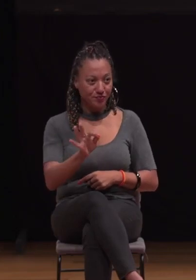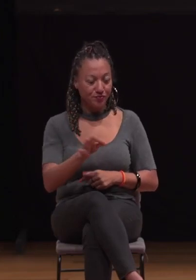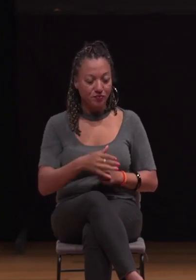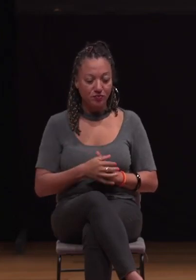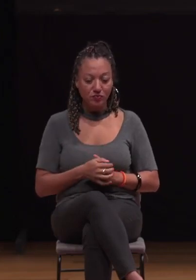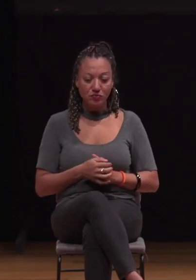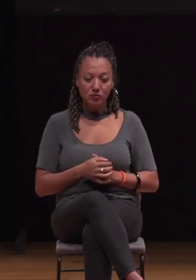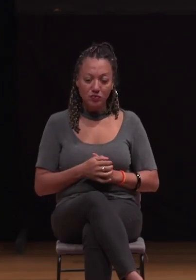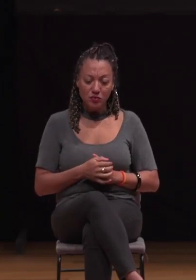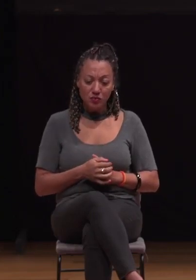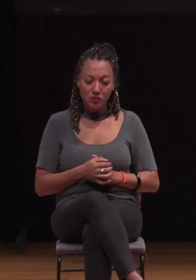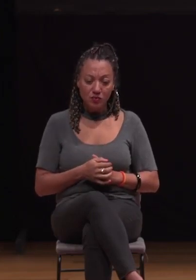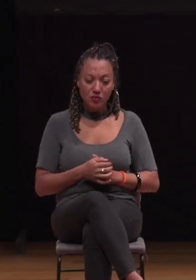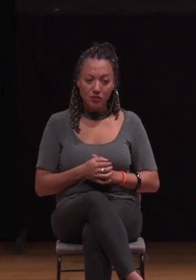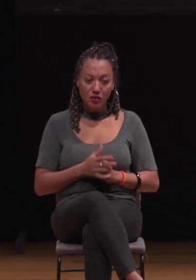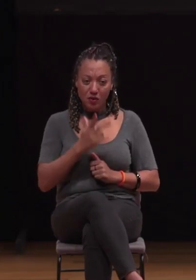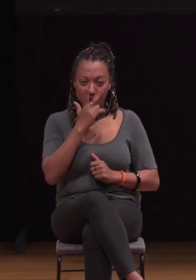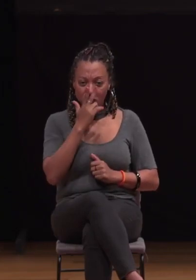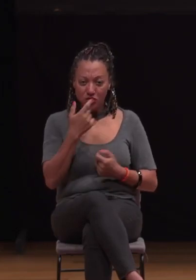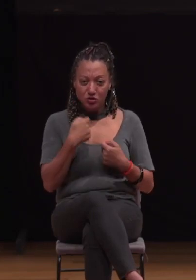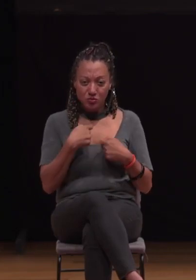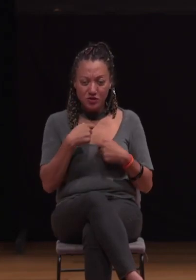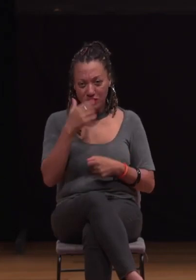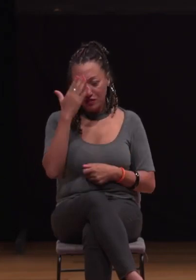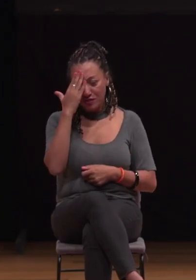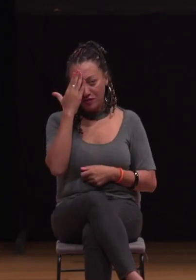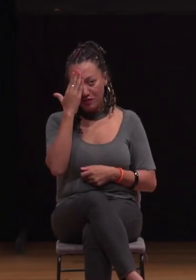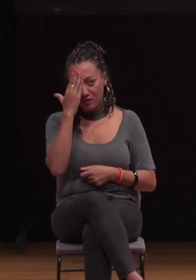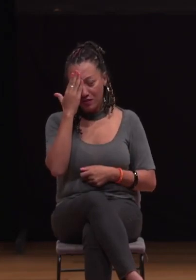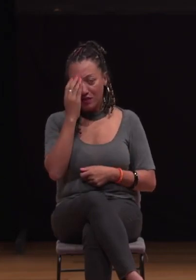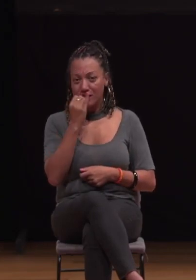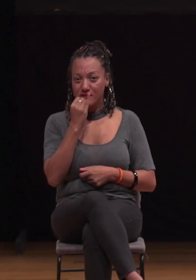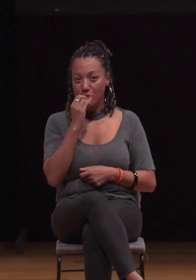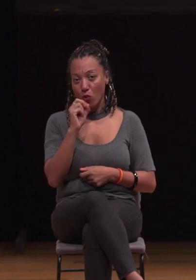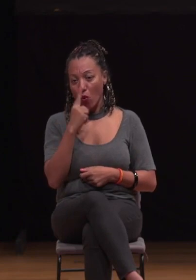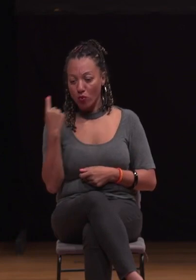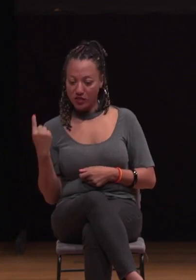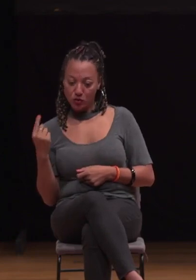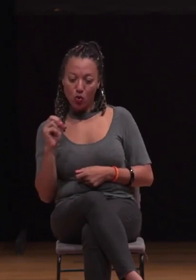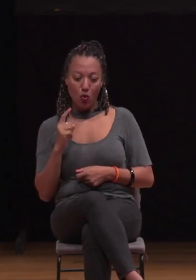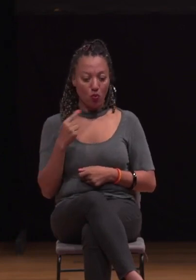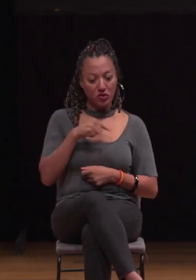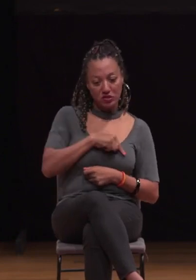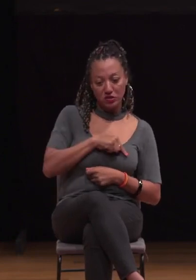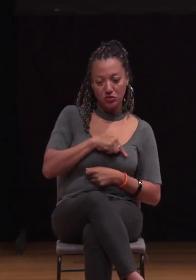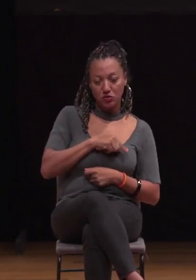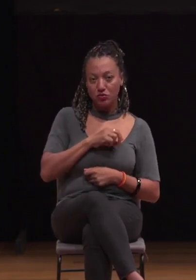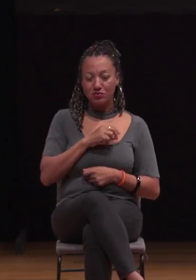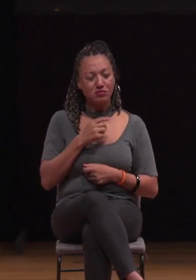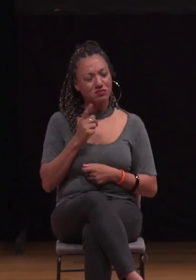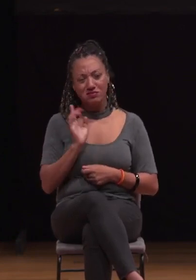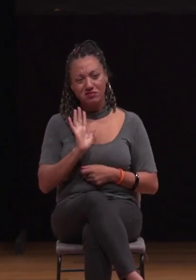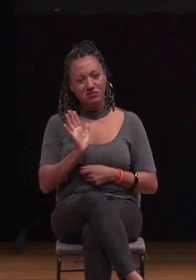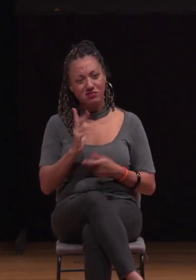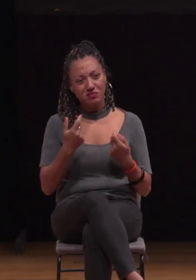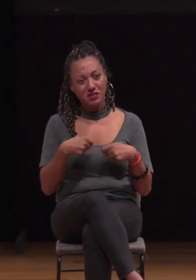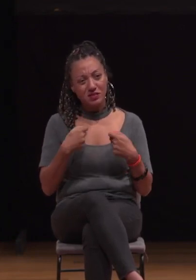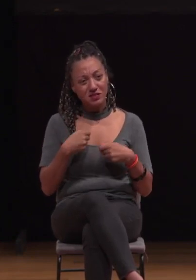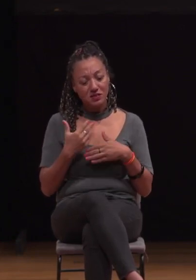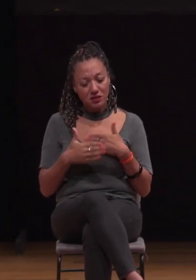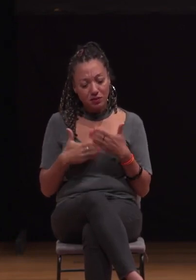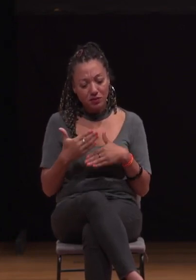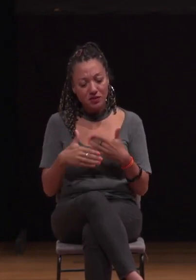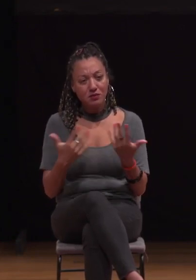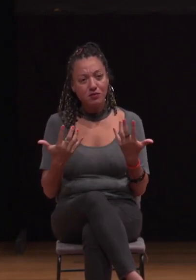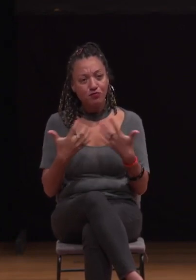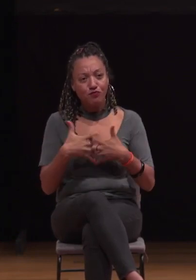acho que a gente tem que começar a tentar escapar um pouco desse lugar de ficar ou numa coisa, ou na outra, ou numa esfera ou em outra. É perceber que esses processos estão